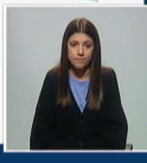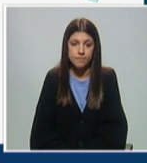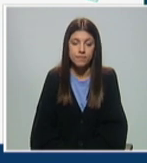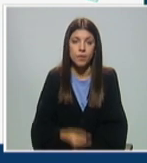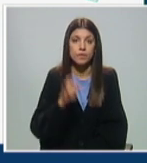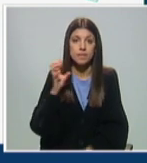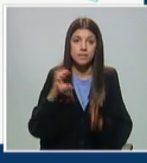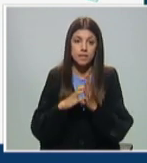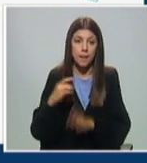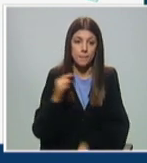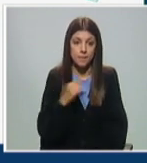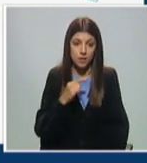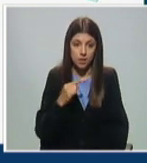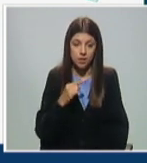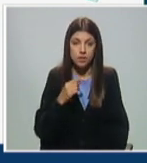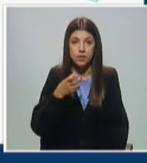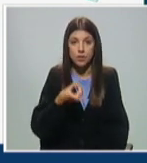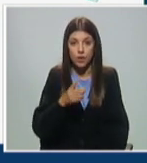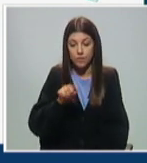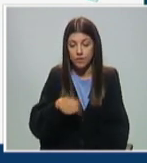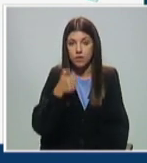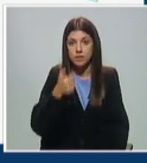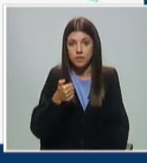menor que 9,5.